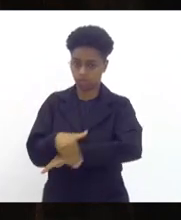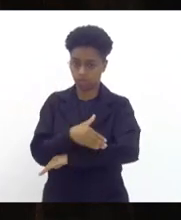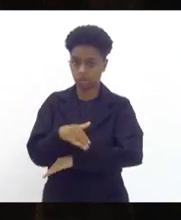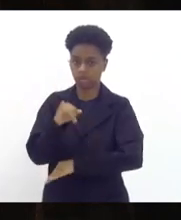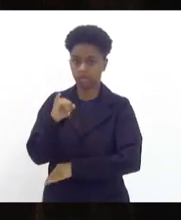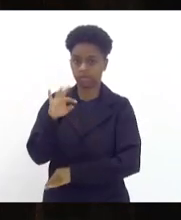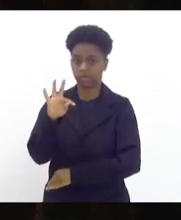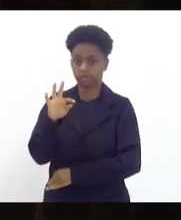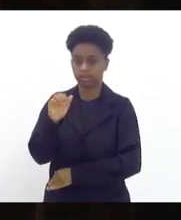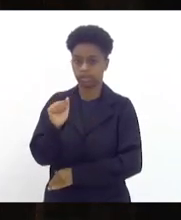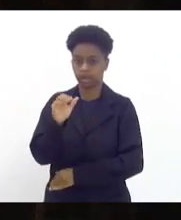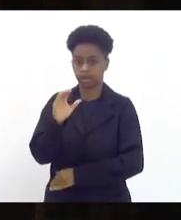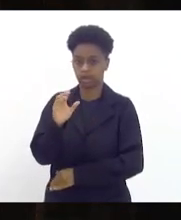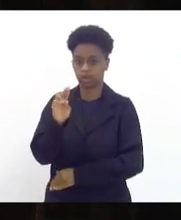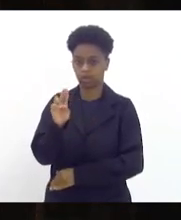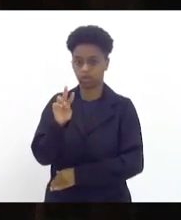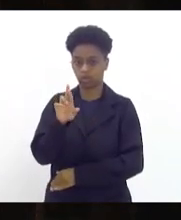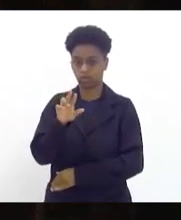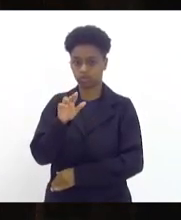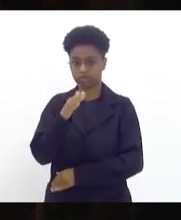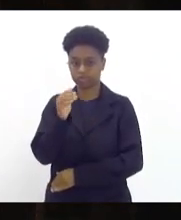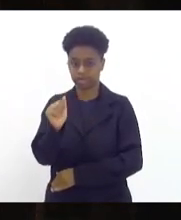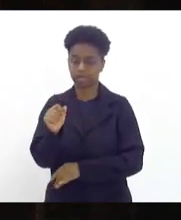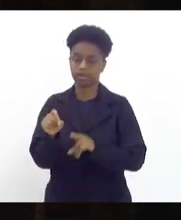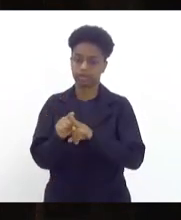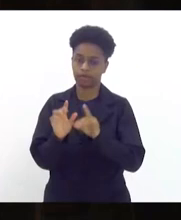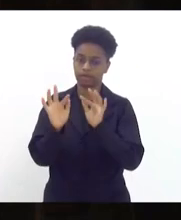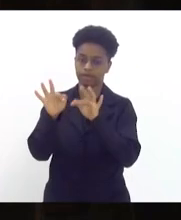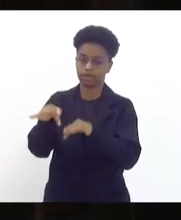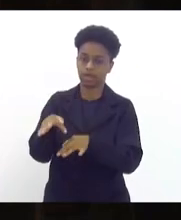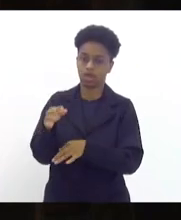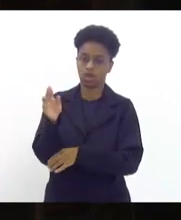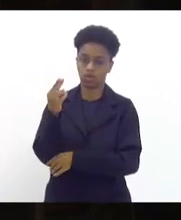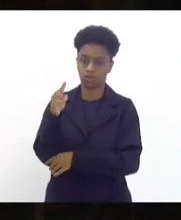morena 572 aí